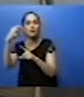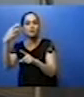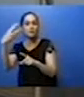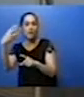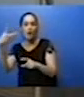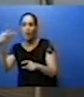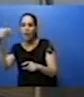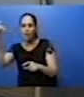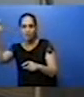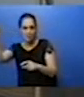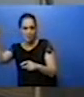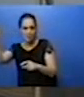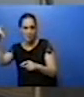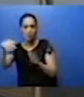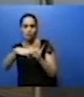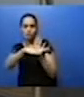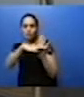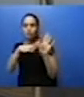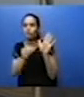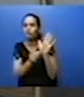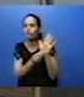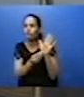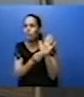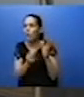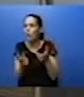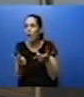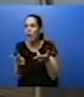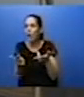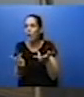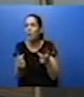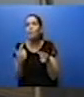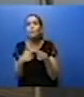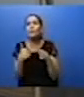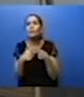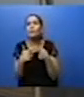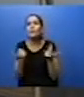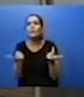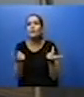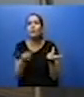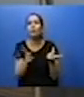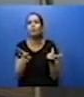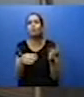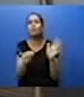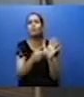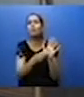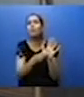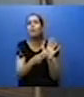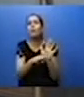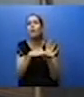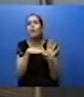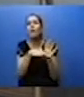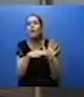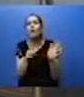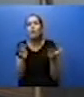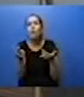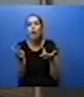denominador continua igual como porque continua igual gente pensa